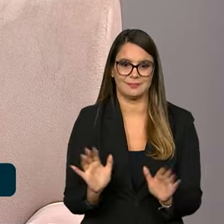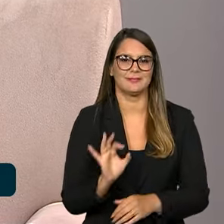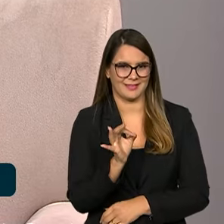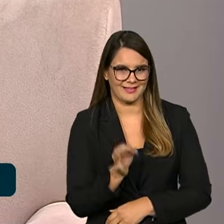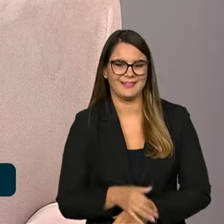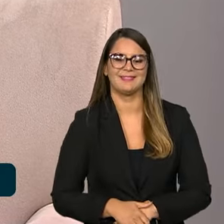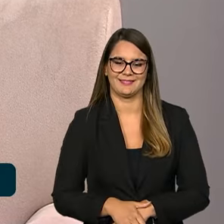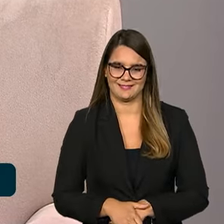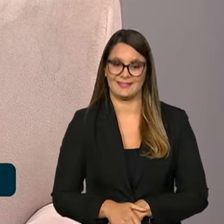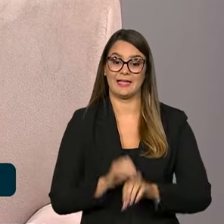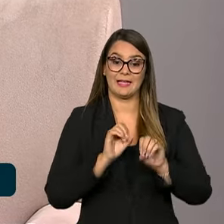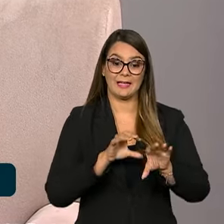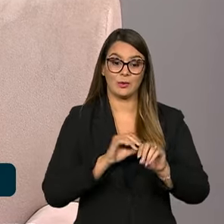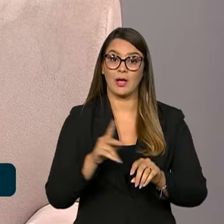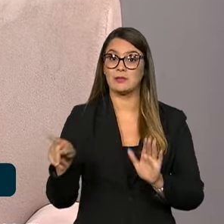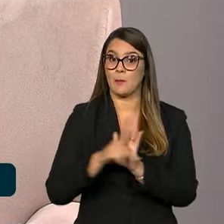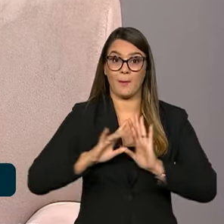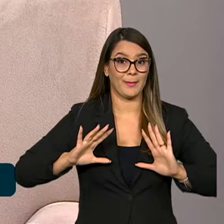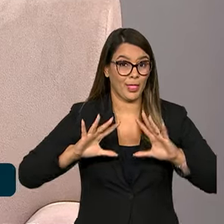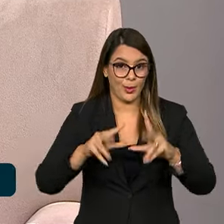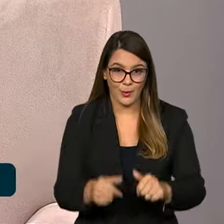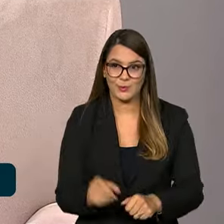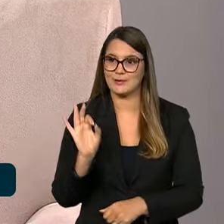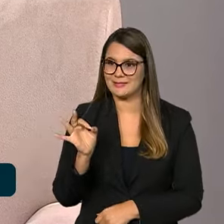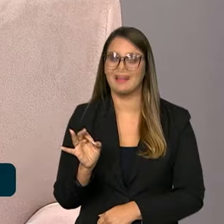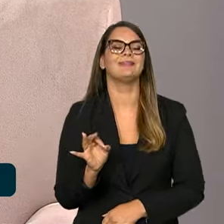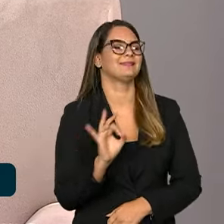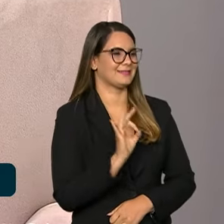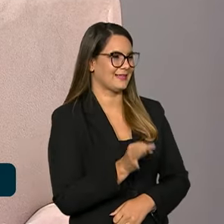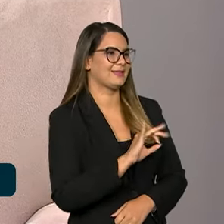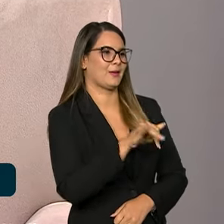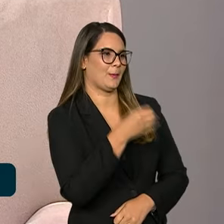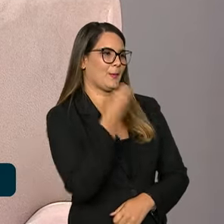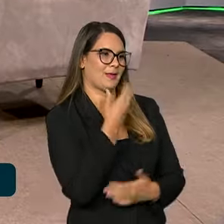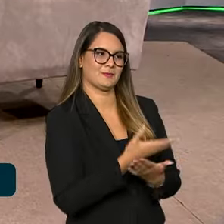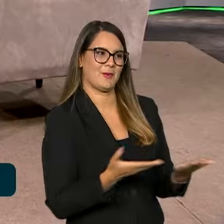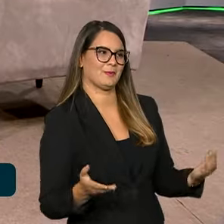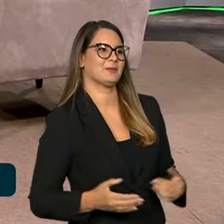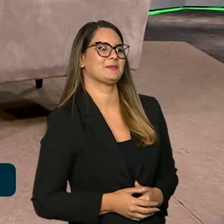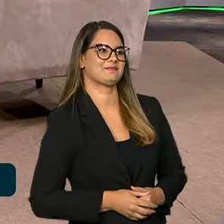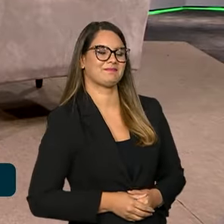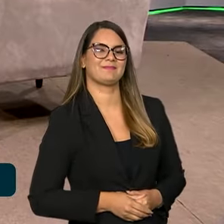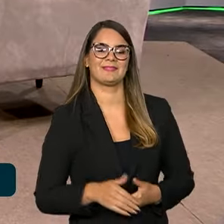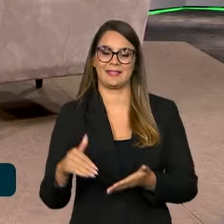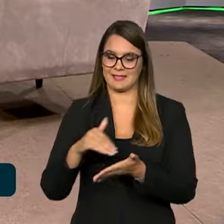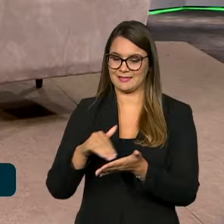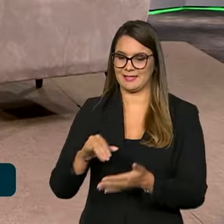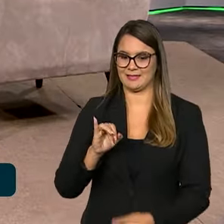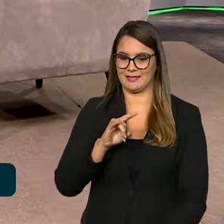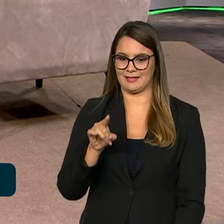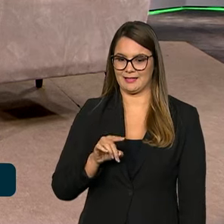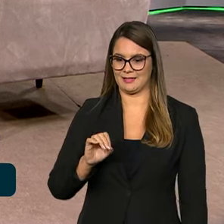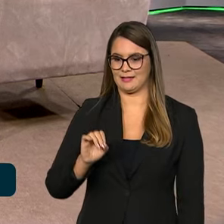né a educação é para todos né temos que dar oportunidades para todos secretar zou da